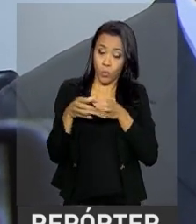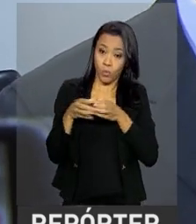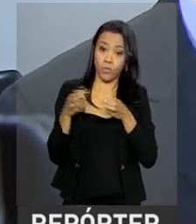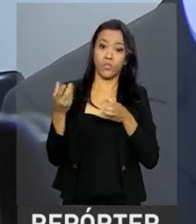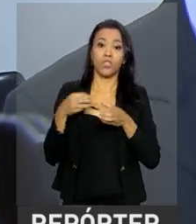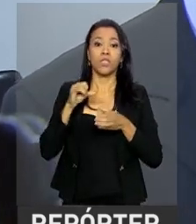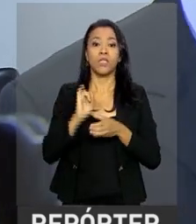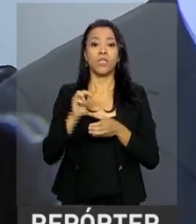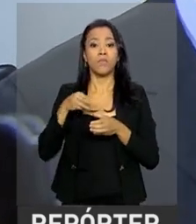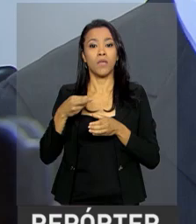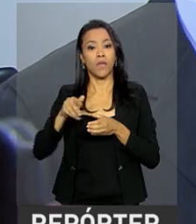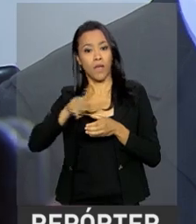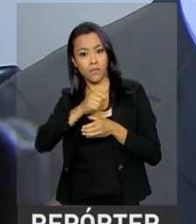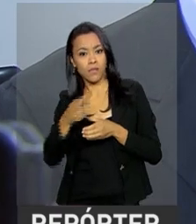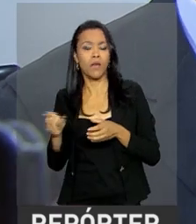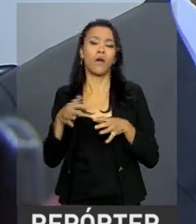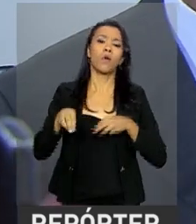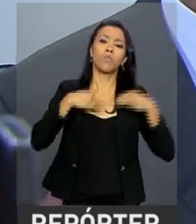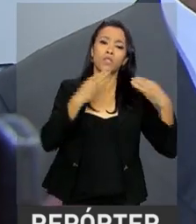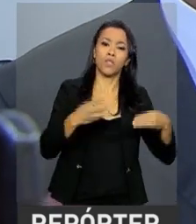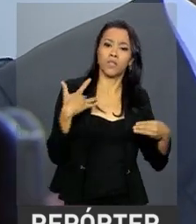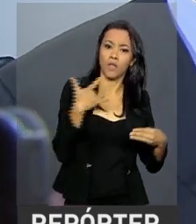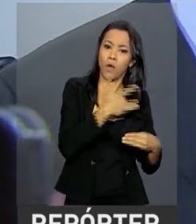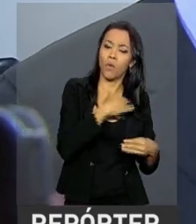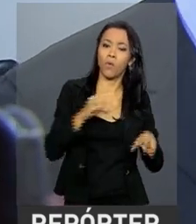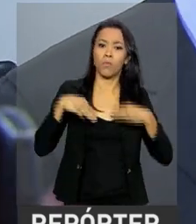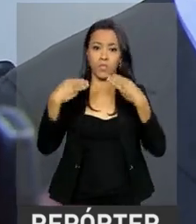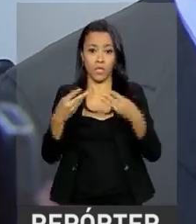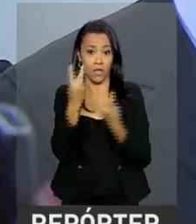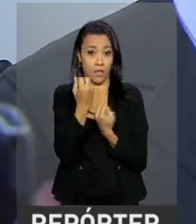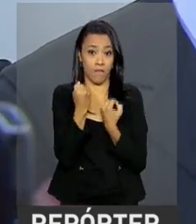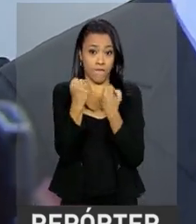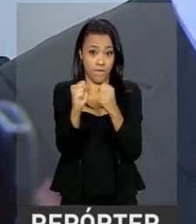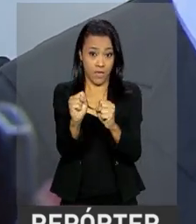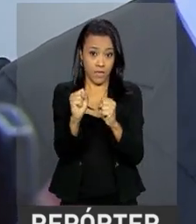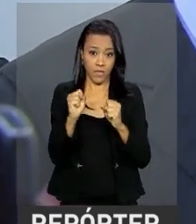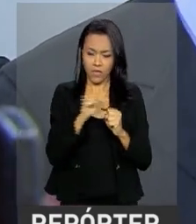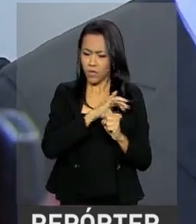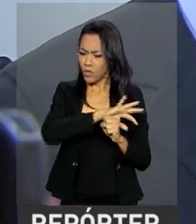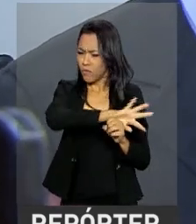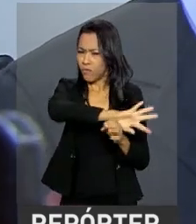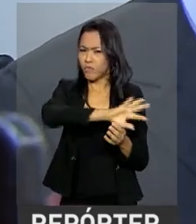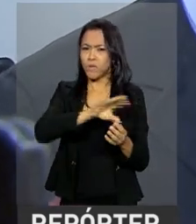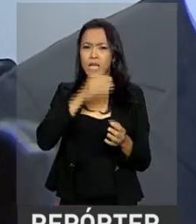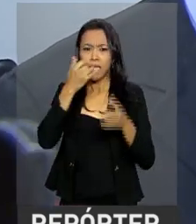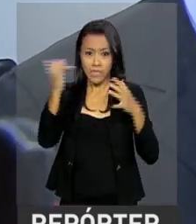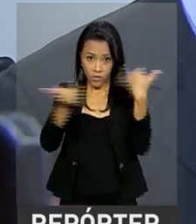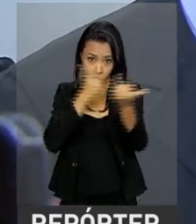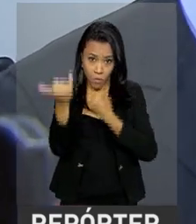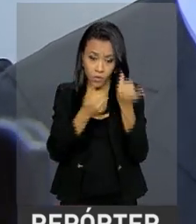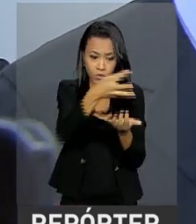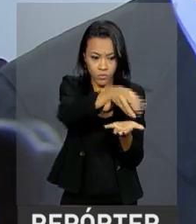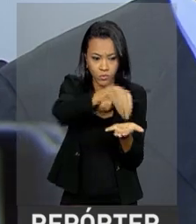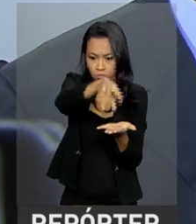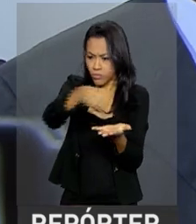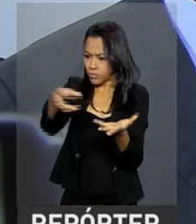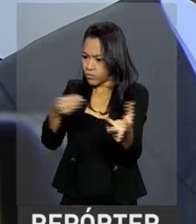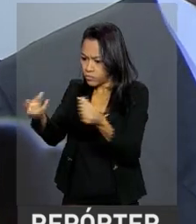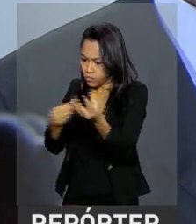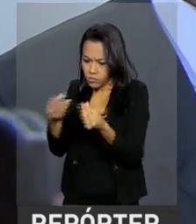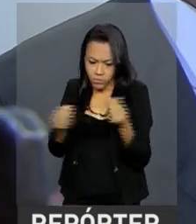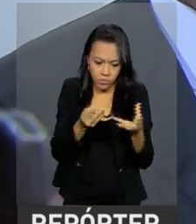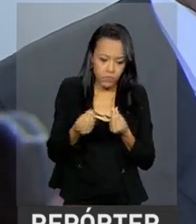Ministério da Saúde o Ministério da Defesa para que com todos esses dados que nos foram passados todos os dados numéricos